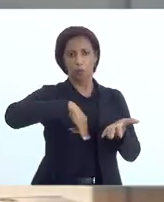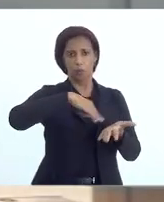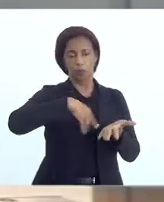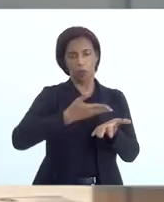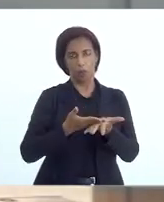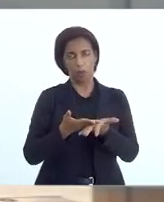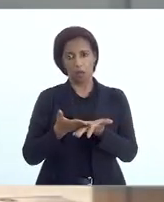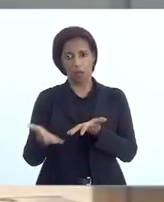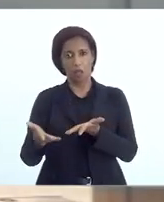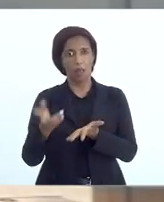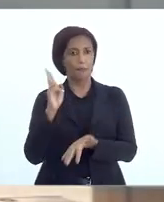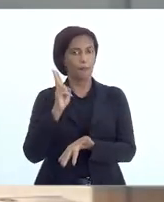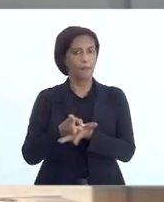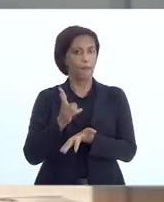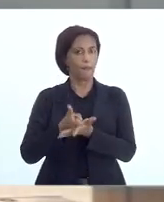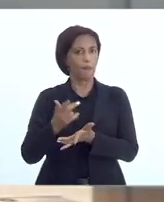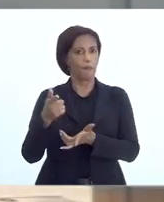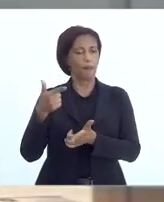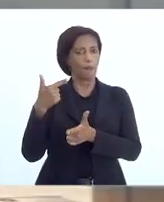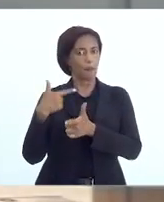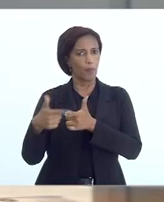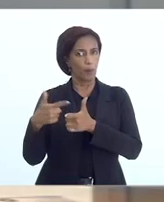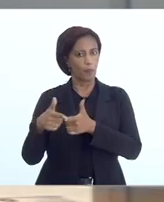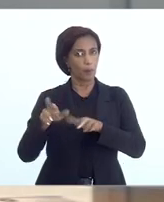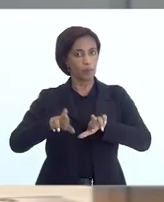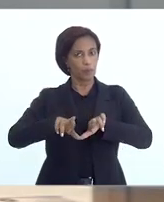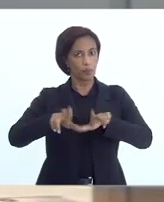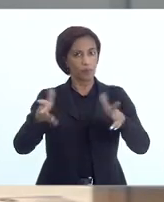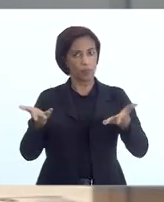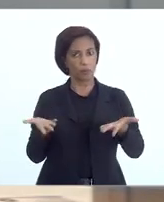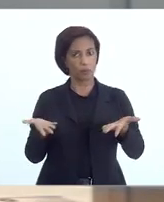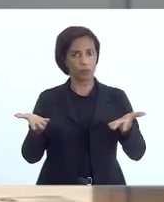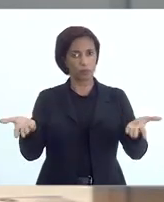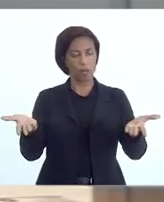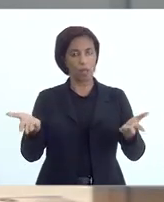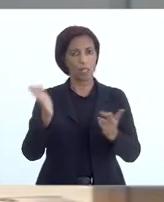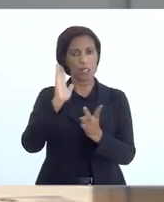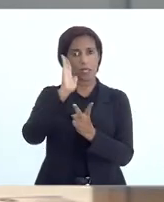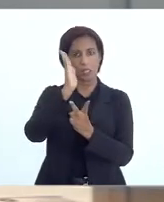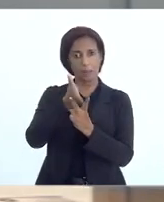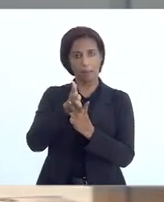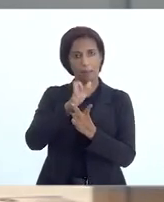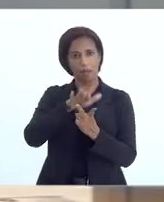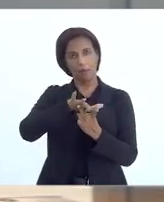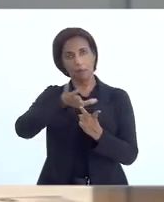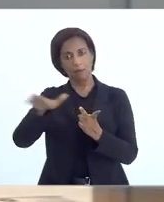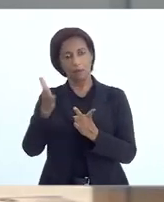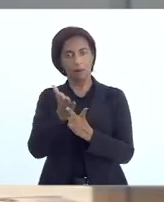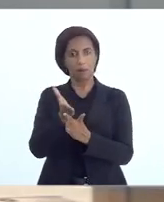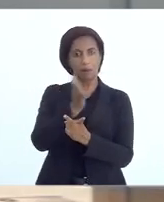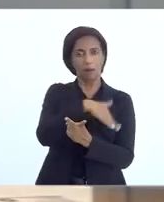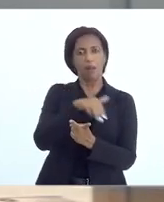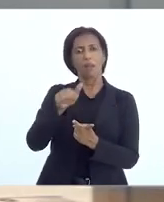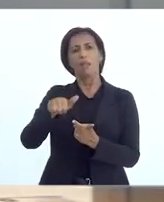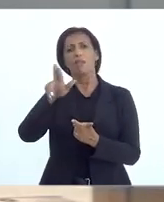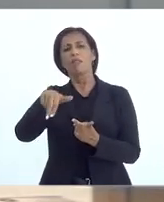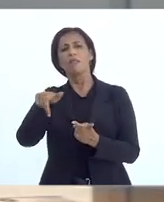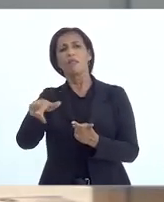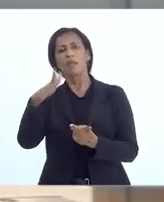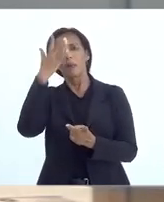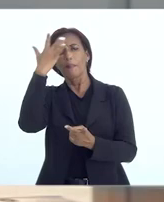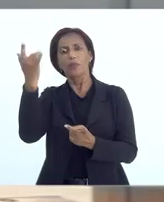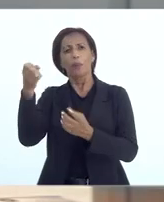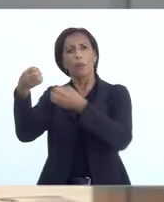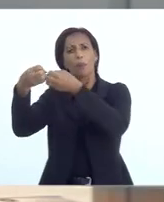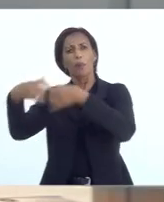abordagem do mesmo problema só que de formas distintas fazer uma separação dentro desse universo de quem são aqueles